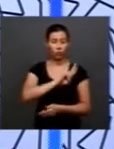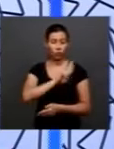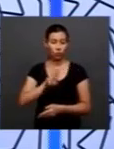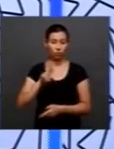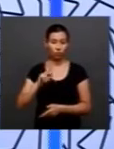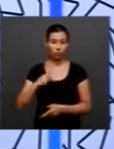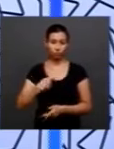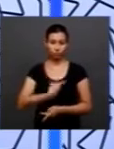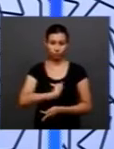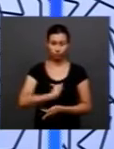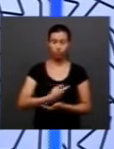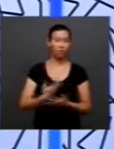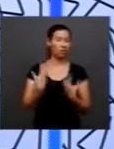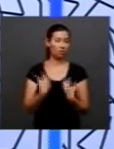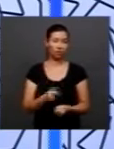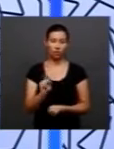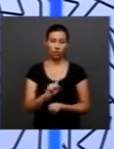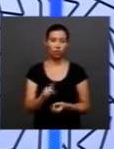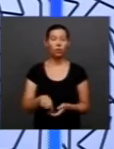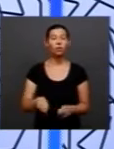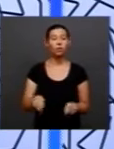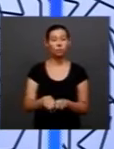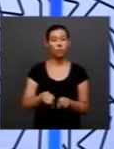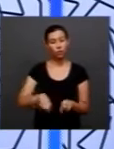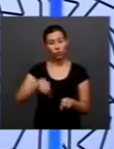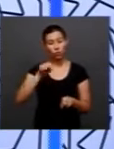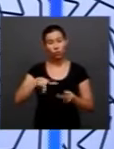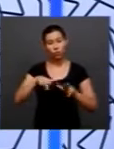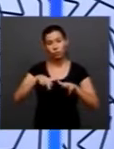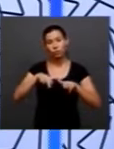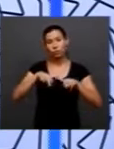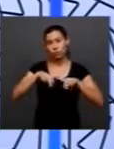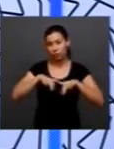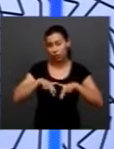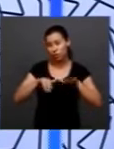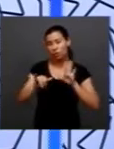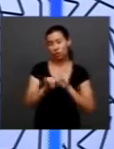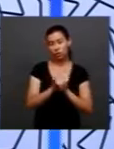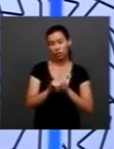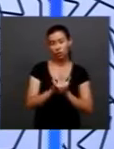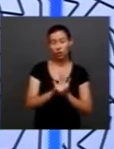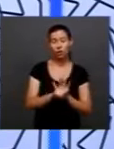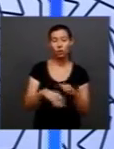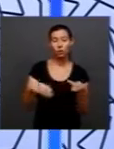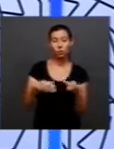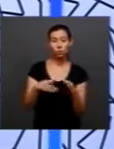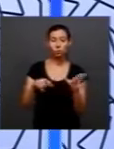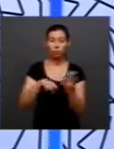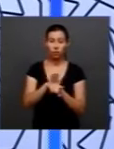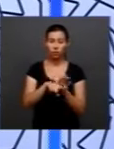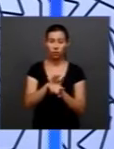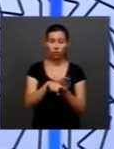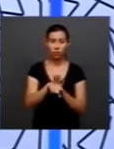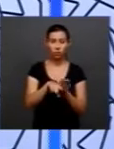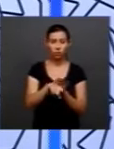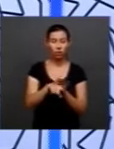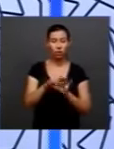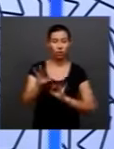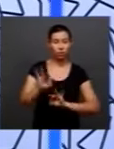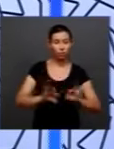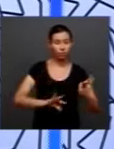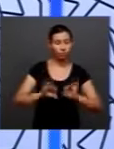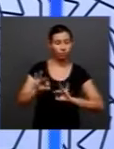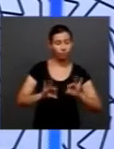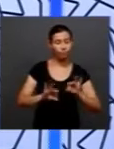respeito à sua identidade de gênero, e isso motivou um grupo de pesquisadores a desenvolver esse Ambulatório. Então,